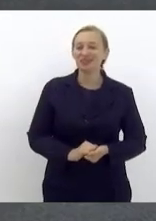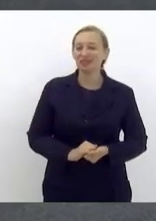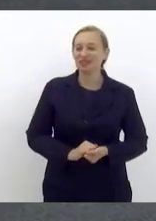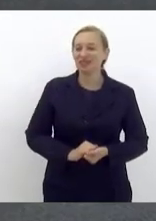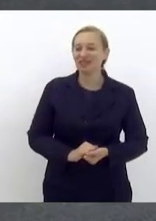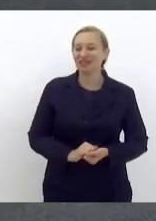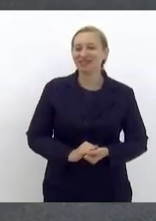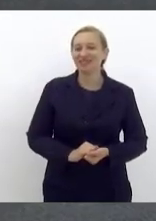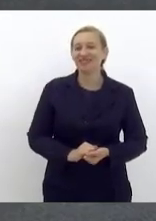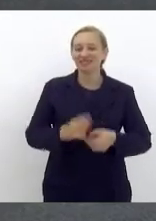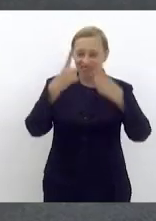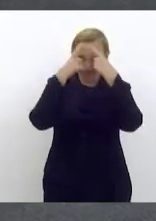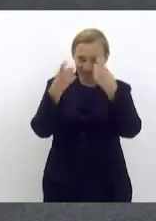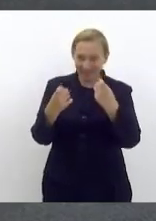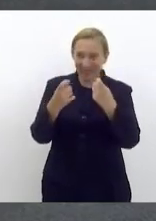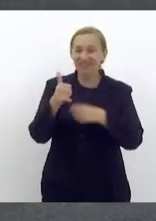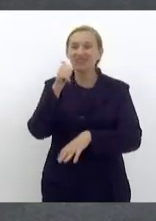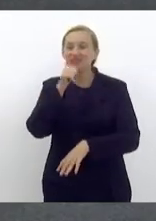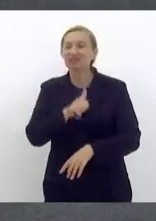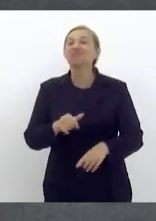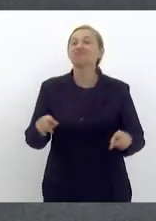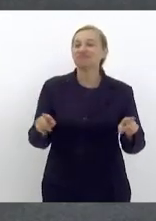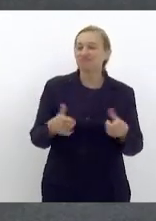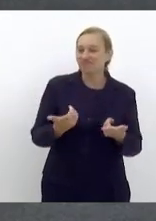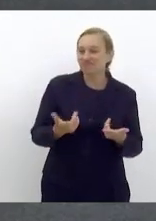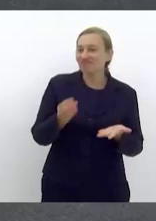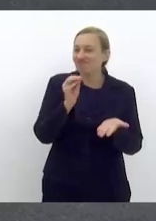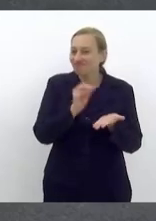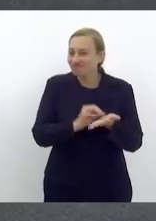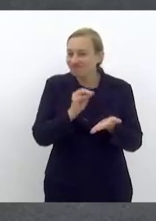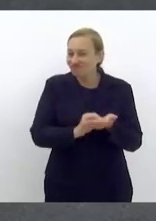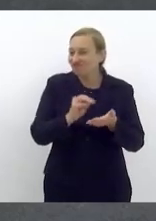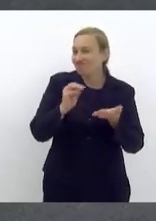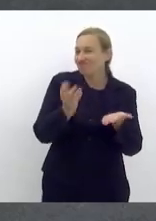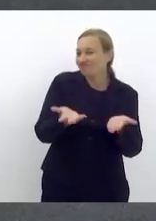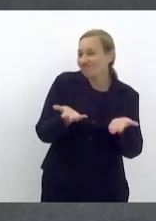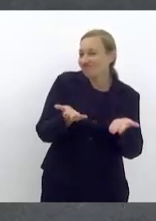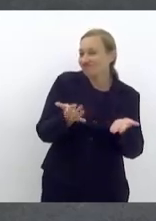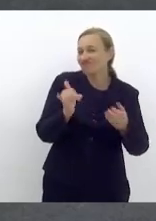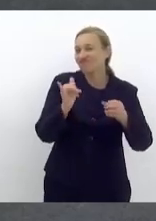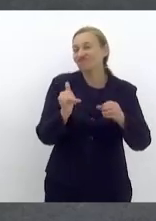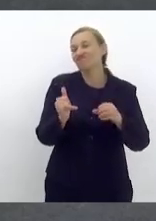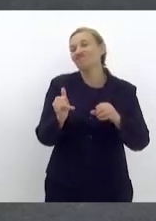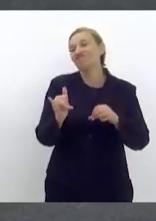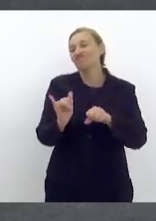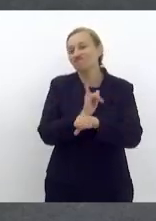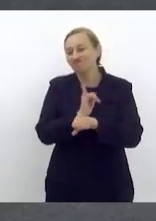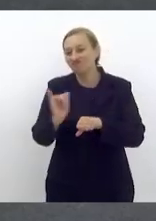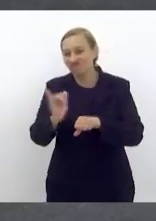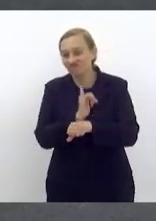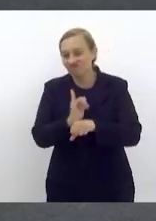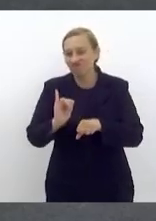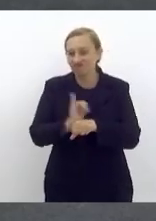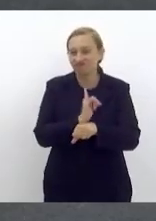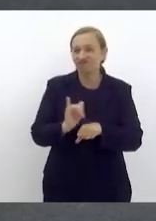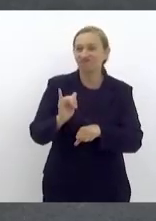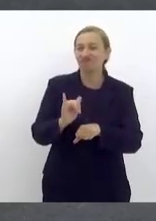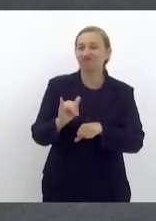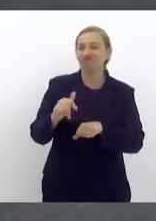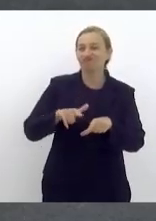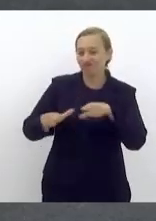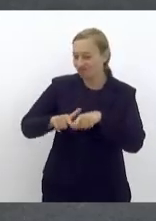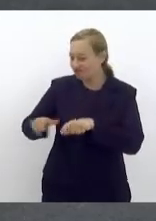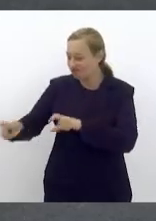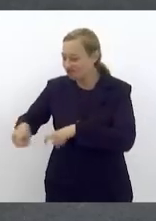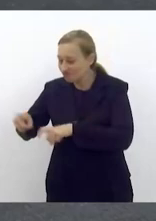à violência às mulheres, mas que, por essa falta de mecanismos, né, de instrumentos no campo, há essa